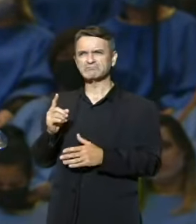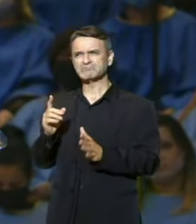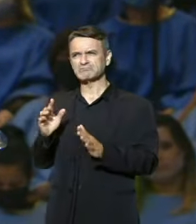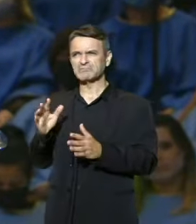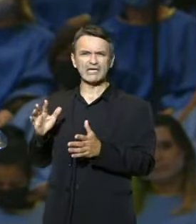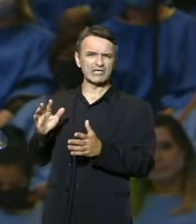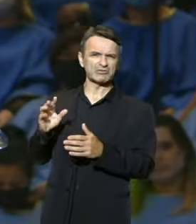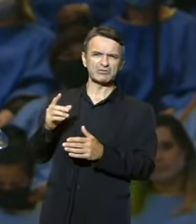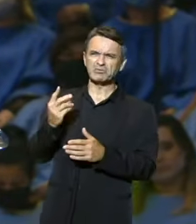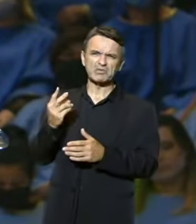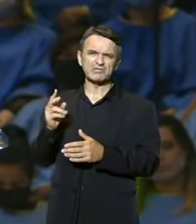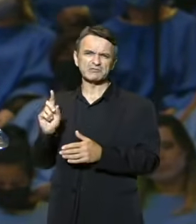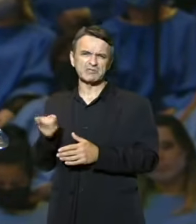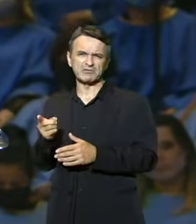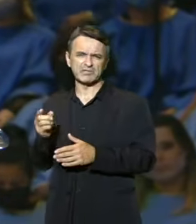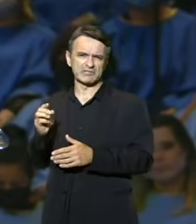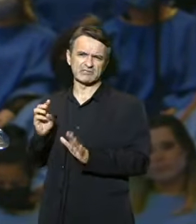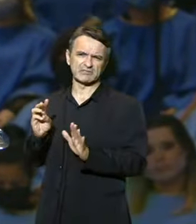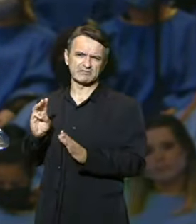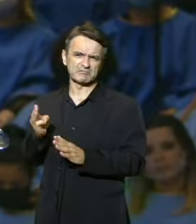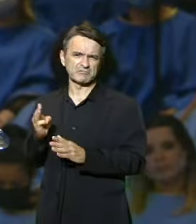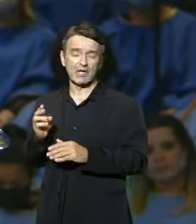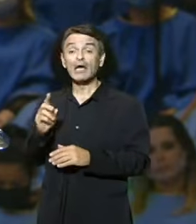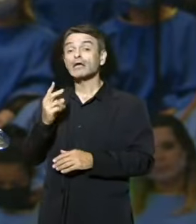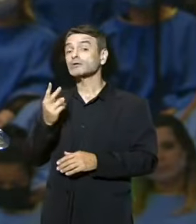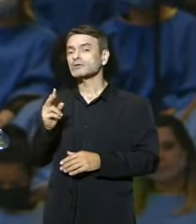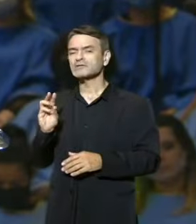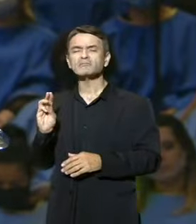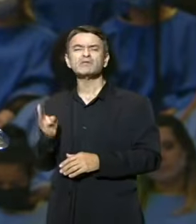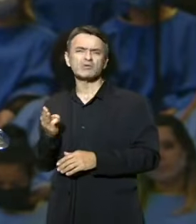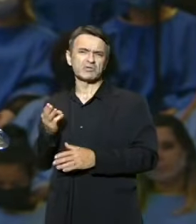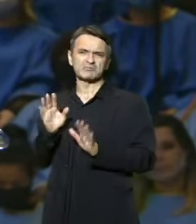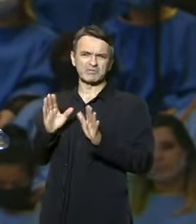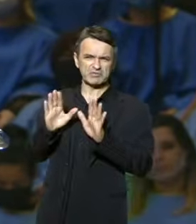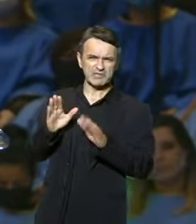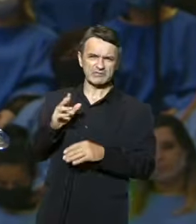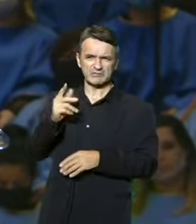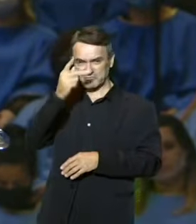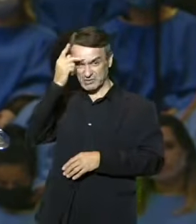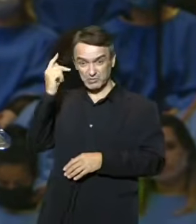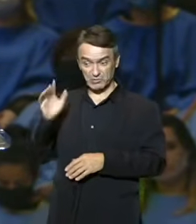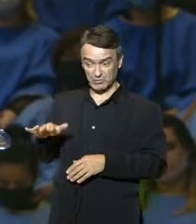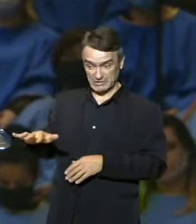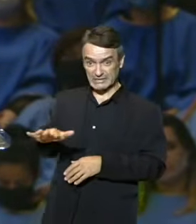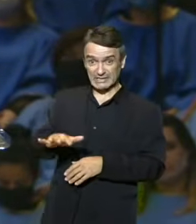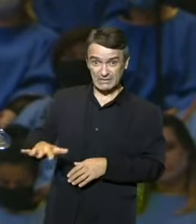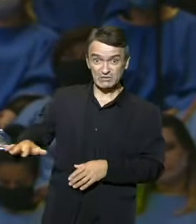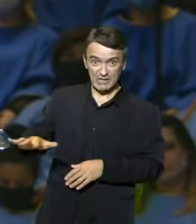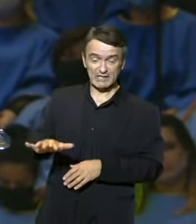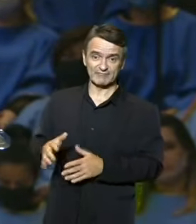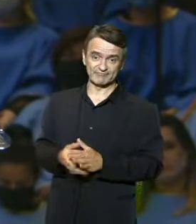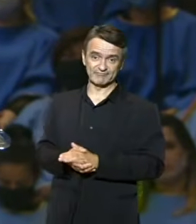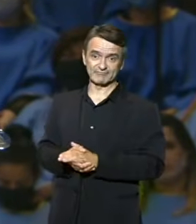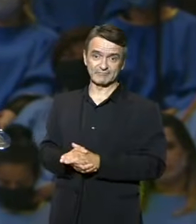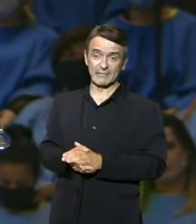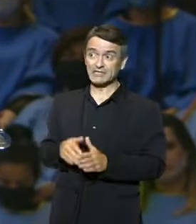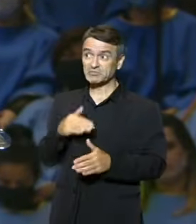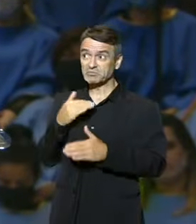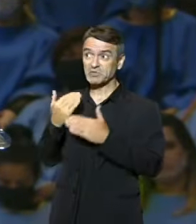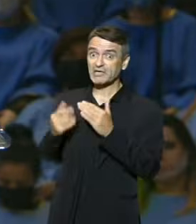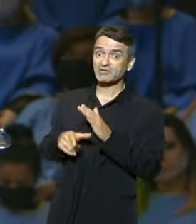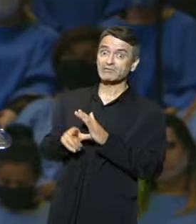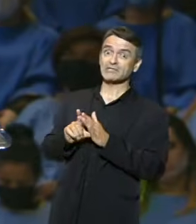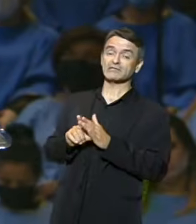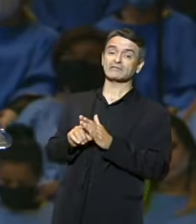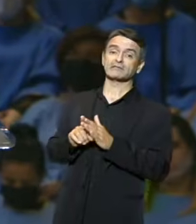Quanta gente morreu no deserto sem experimentar a bênção de Deus, da terra